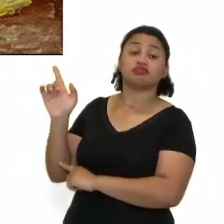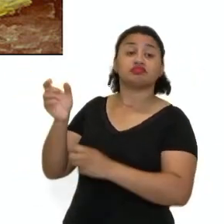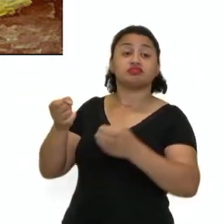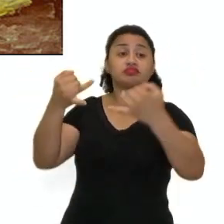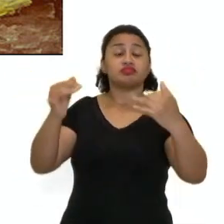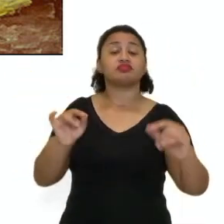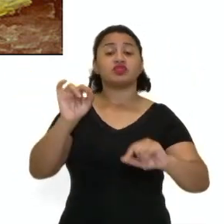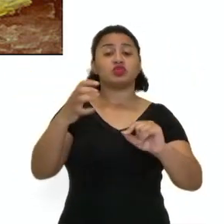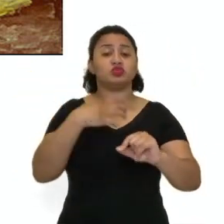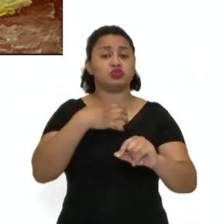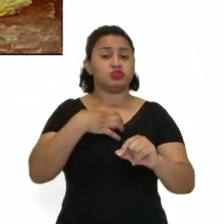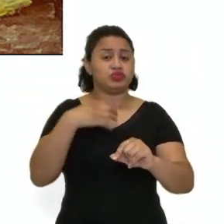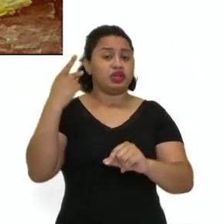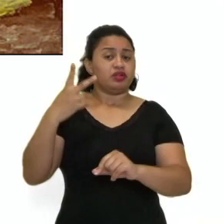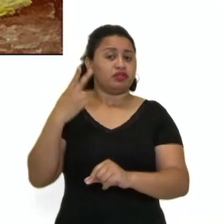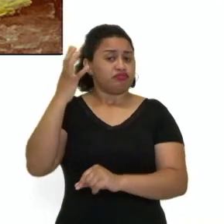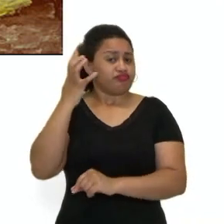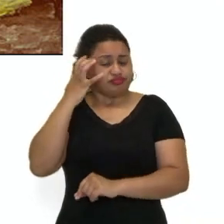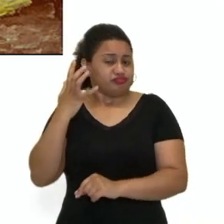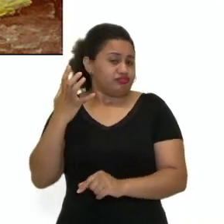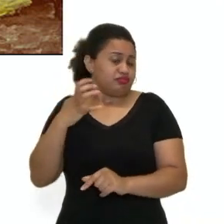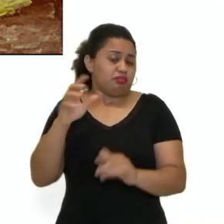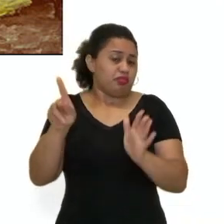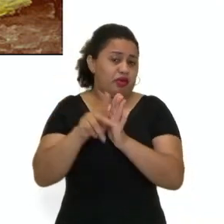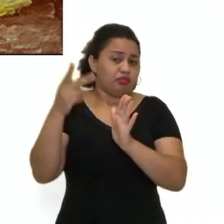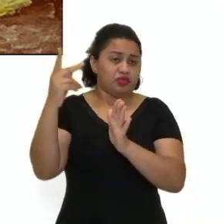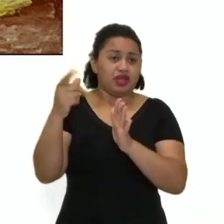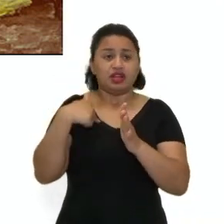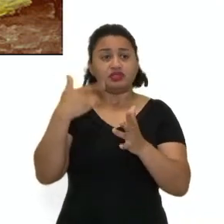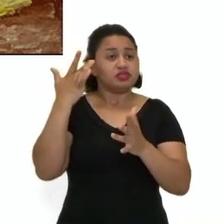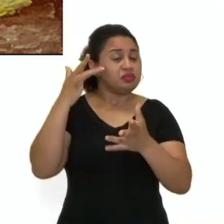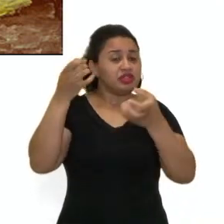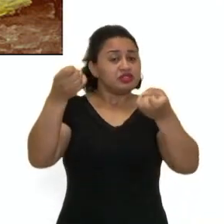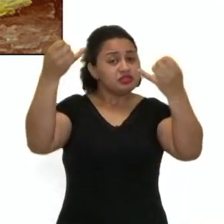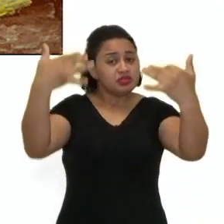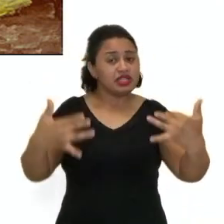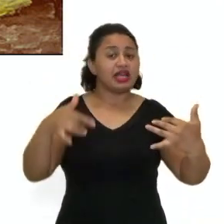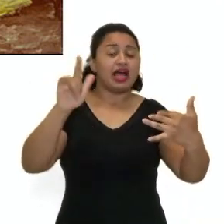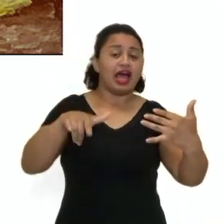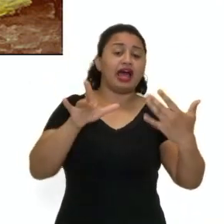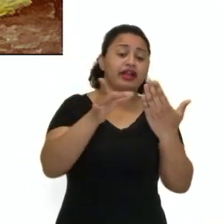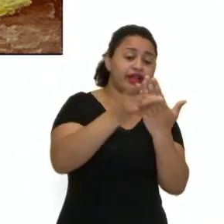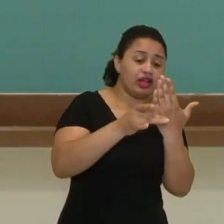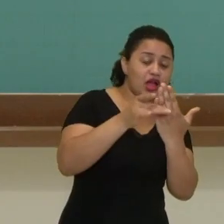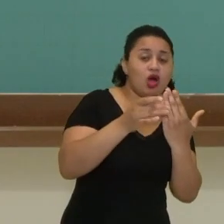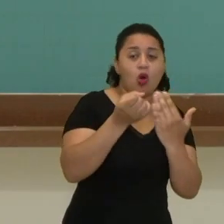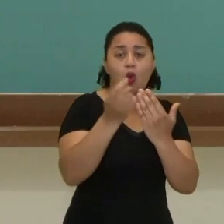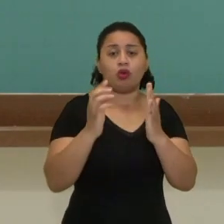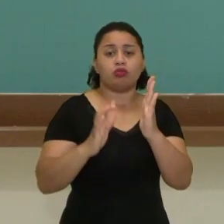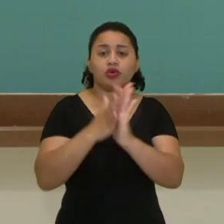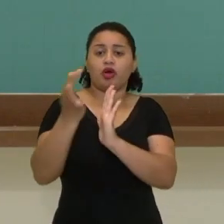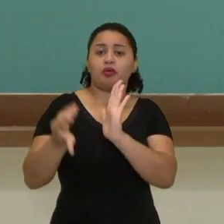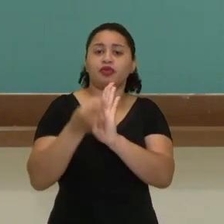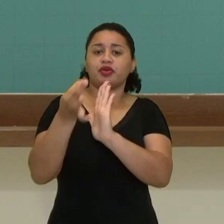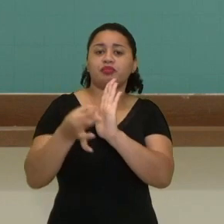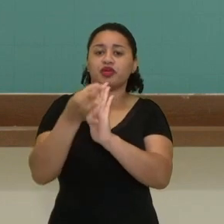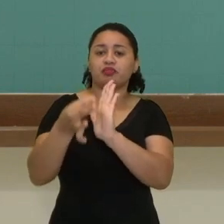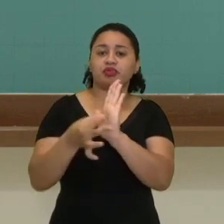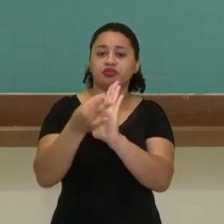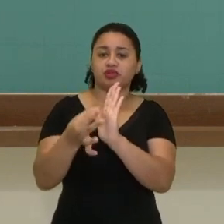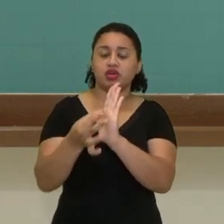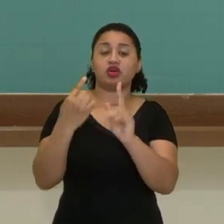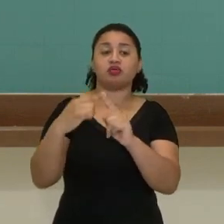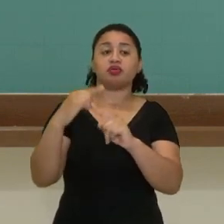do Van Gogh era tão único que não souberam definir se ele era realista ou se ele era impressionista. Foi só